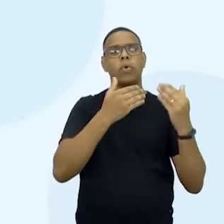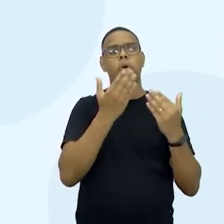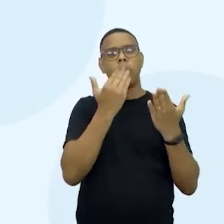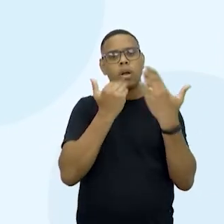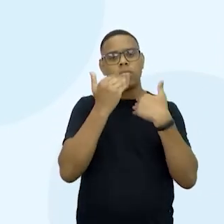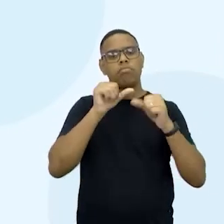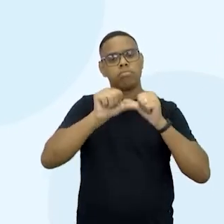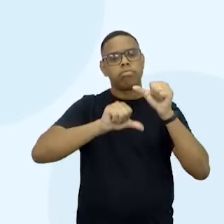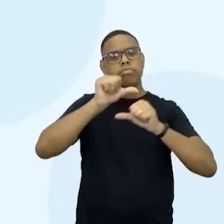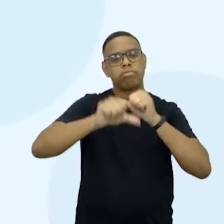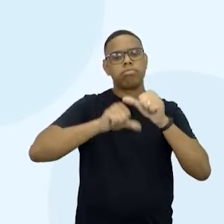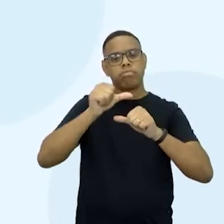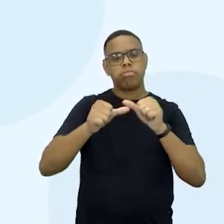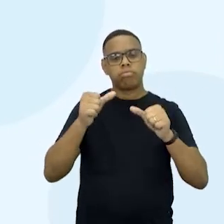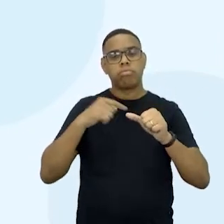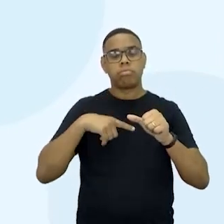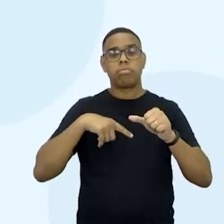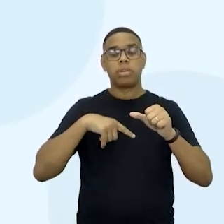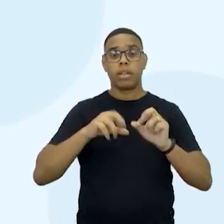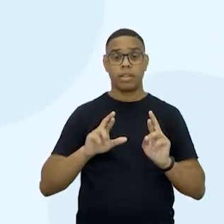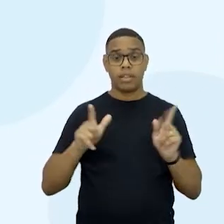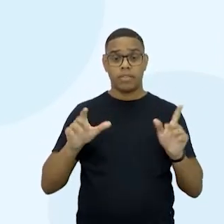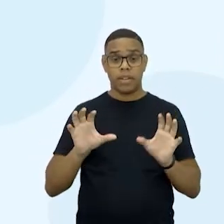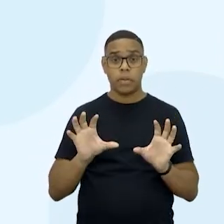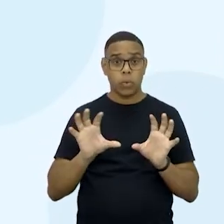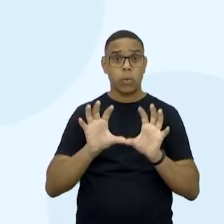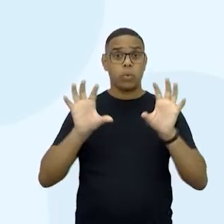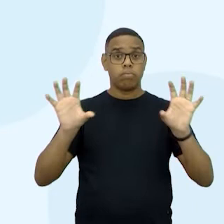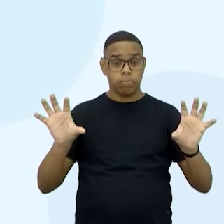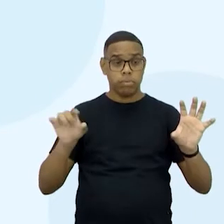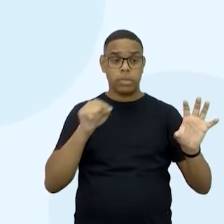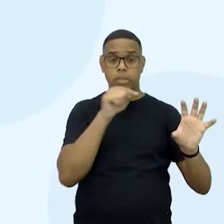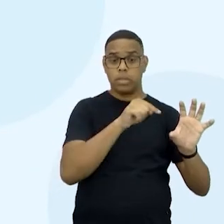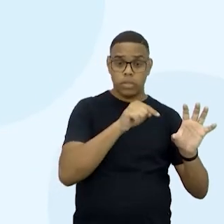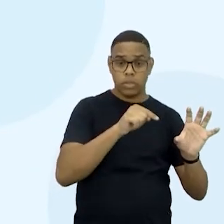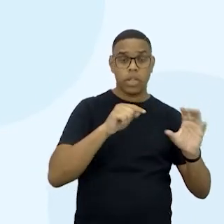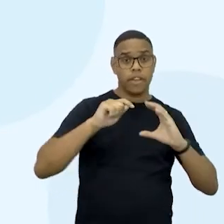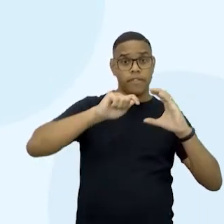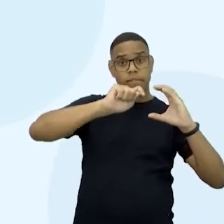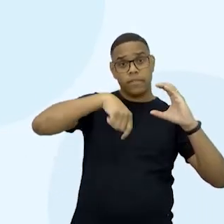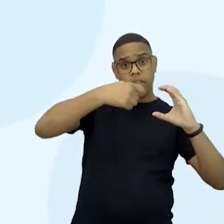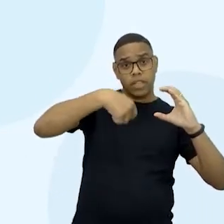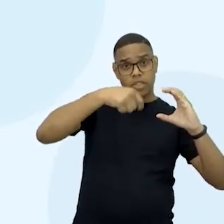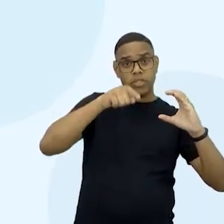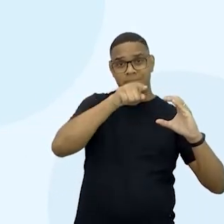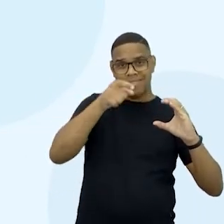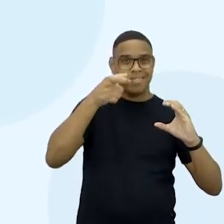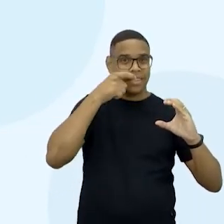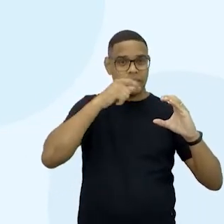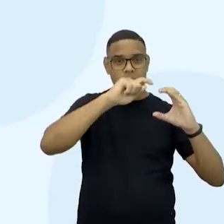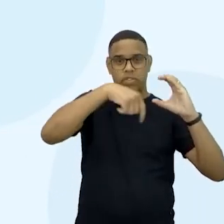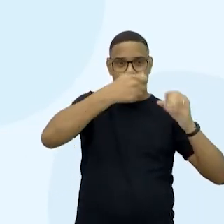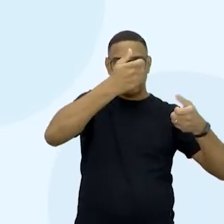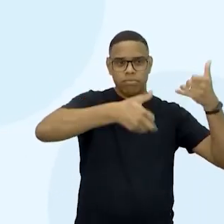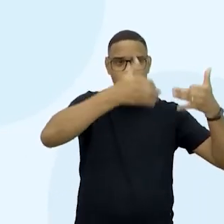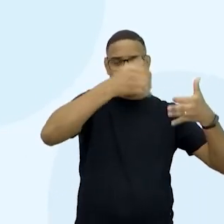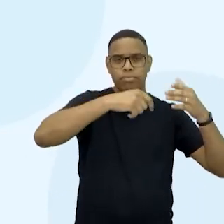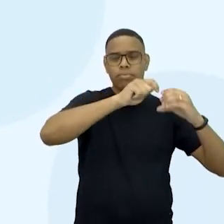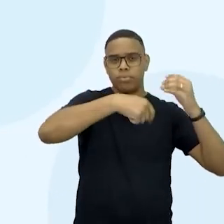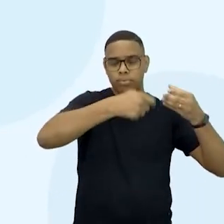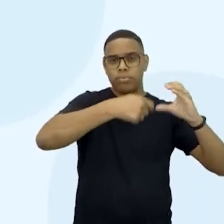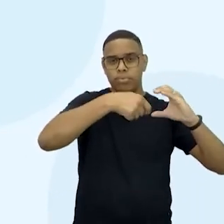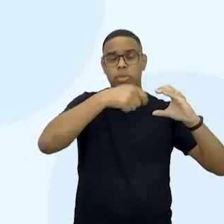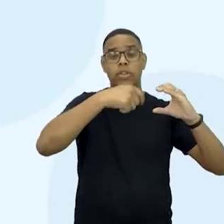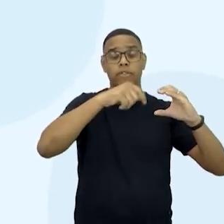alimentação por meio de duas formas diferentes por meio então do vídeo né que a gente viu né do documentário do